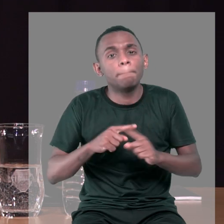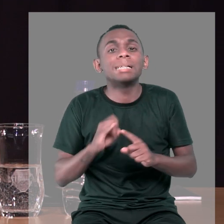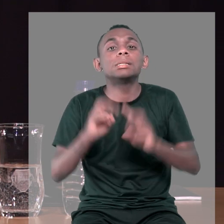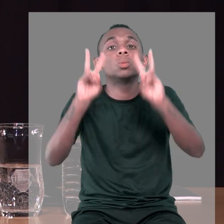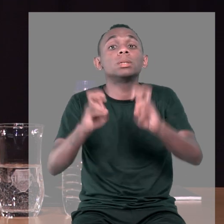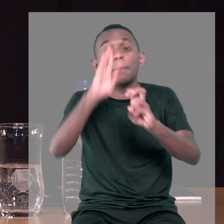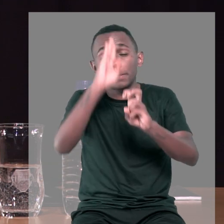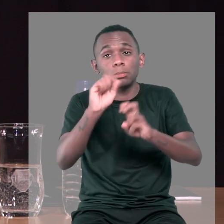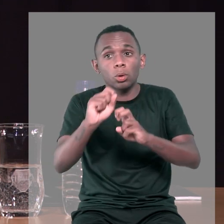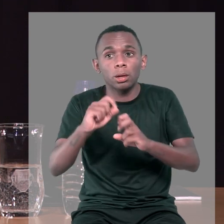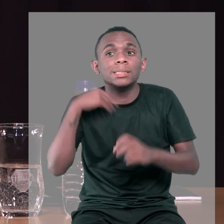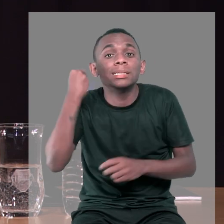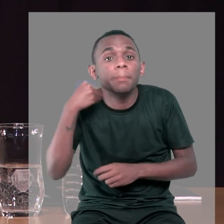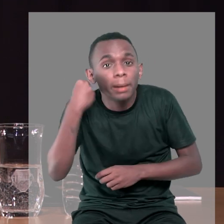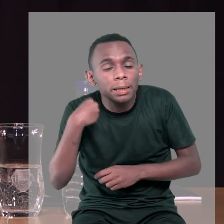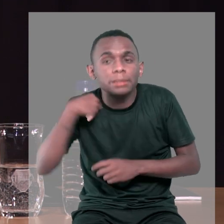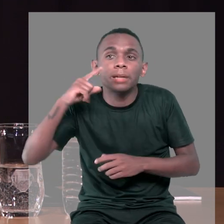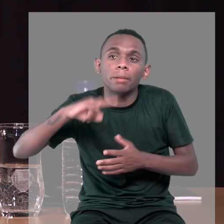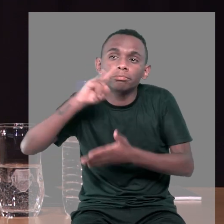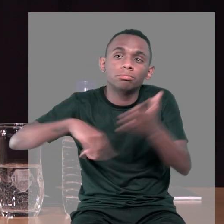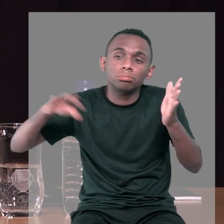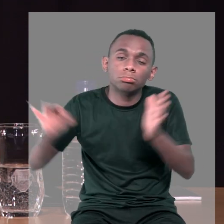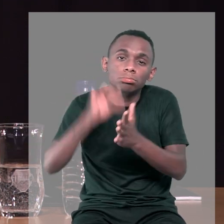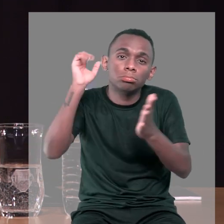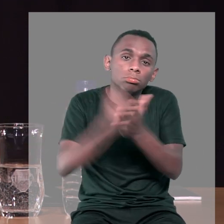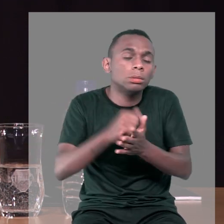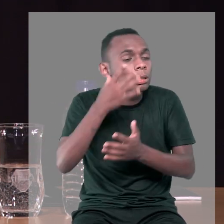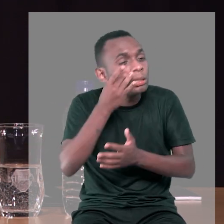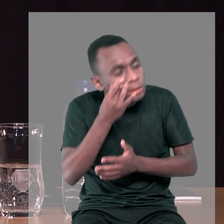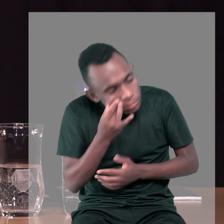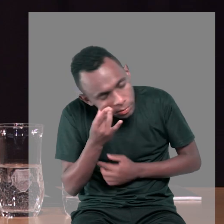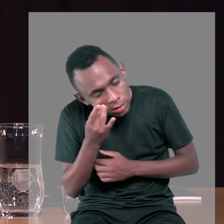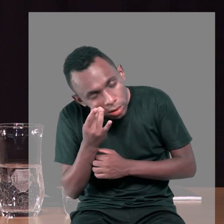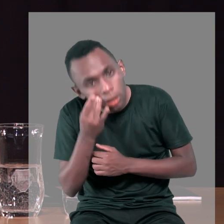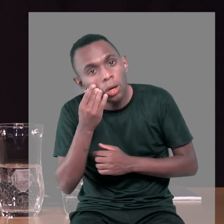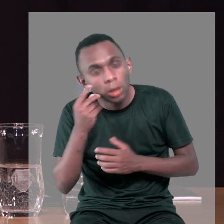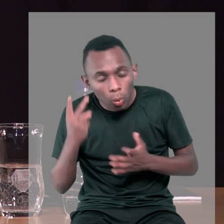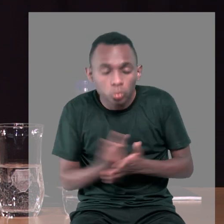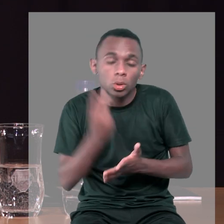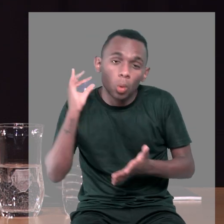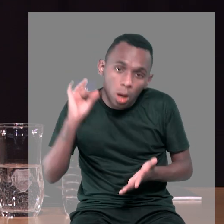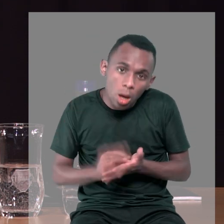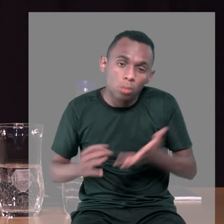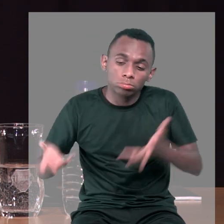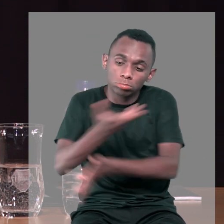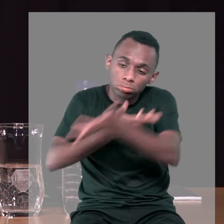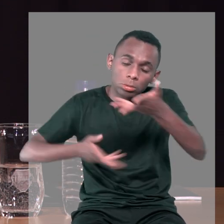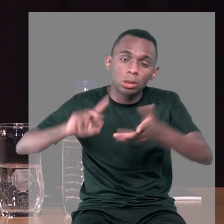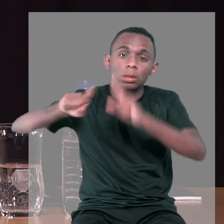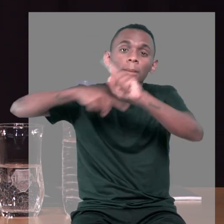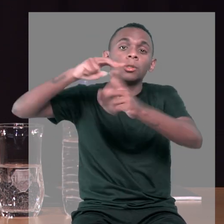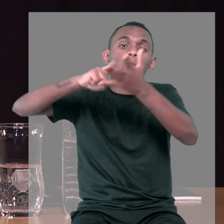comunidades, se nós passarmos a colocar em questão este fato, nós perdemos, segundo Arendt, a base sobre a qual